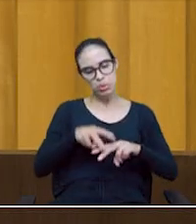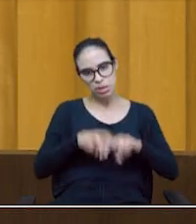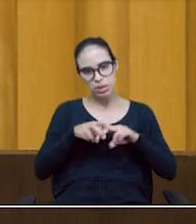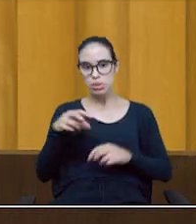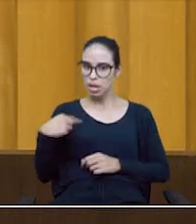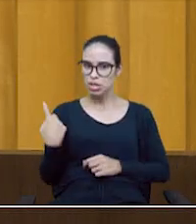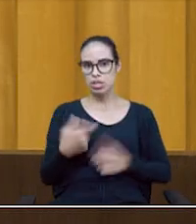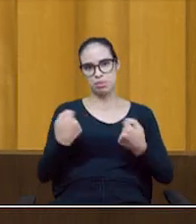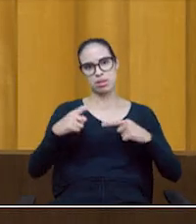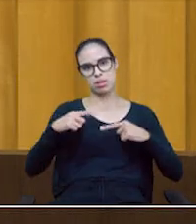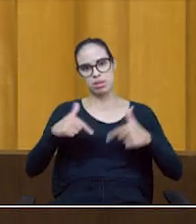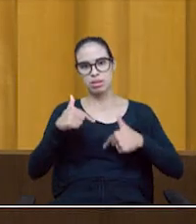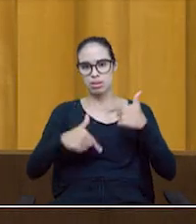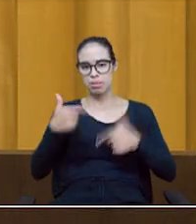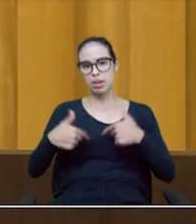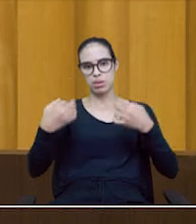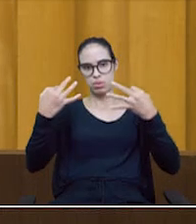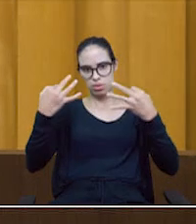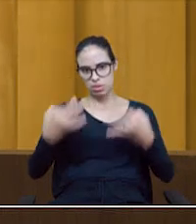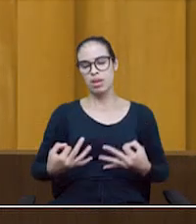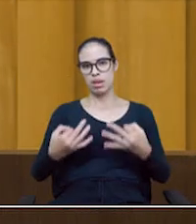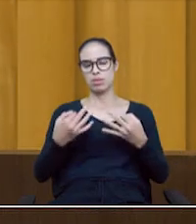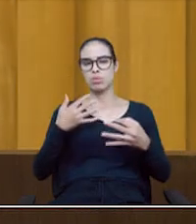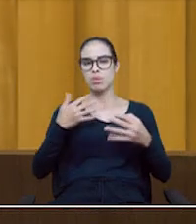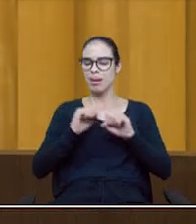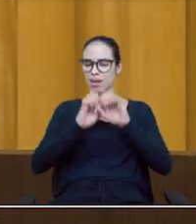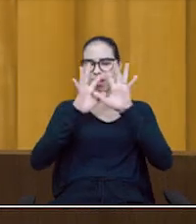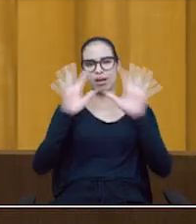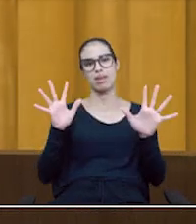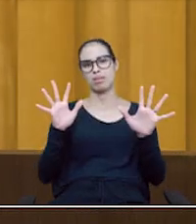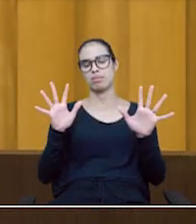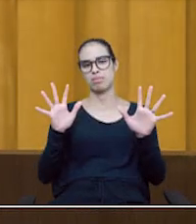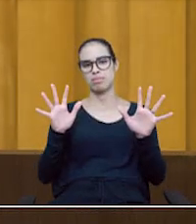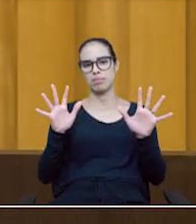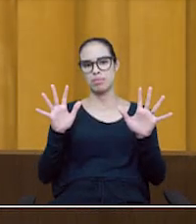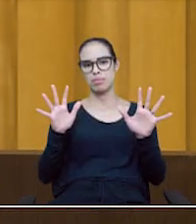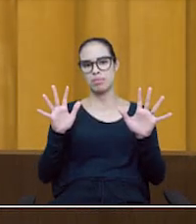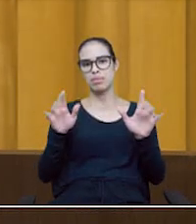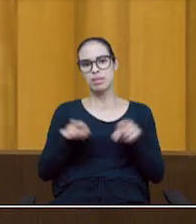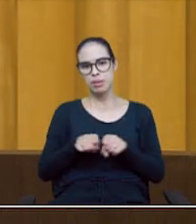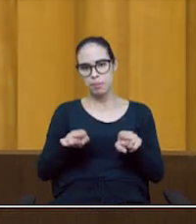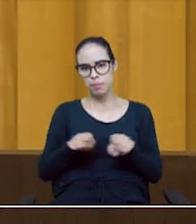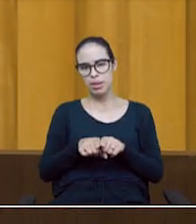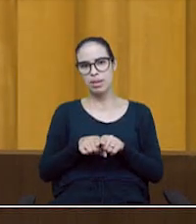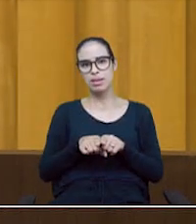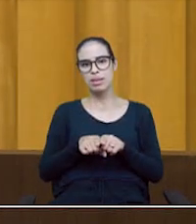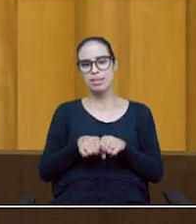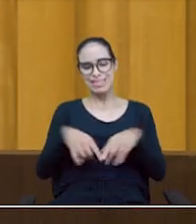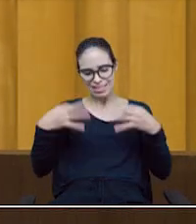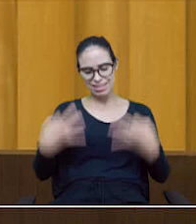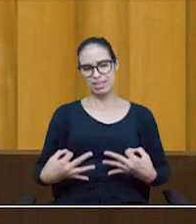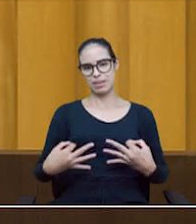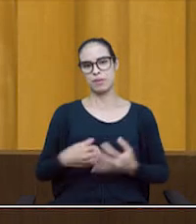agir com eficiência, com transparência e com absoluto zelo pela coisa pública.